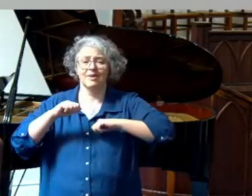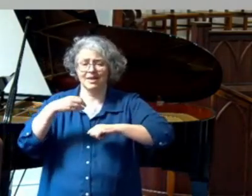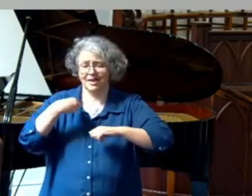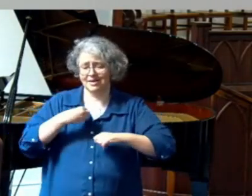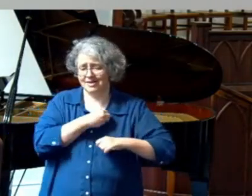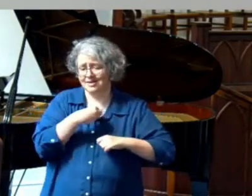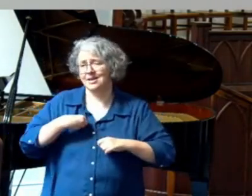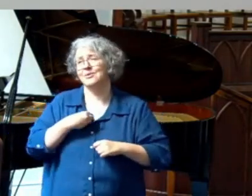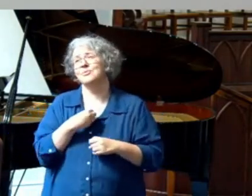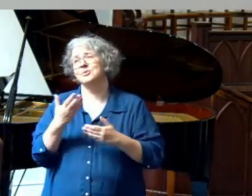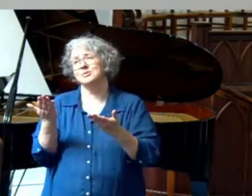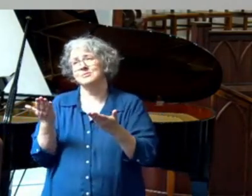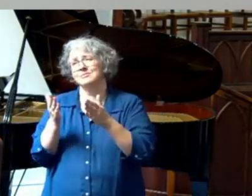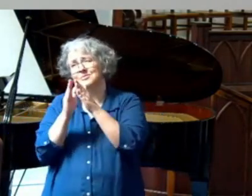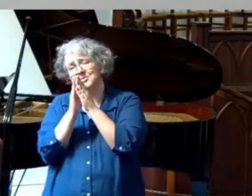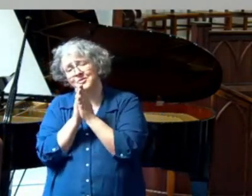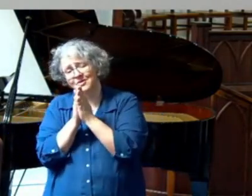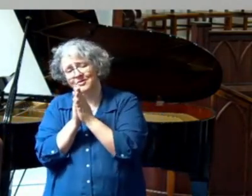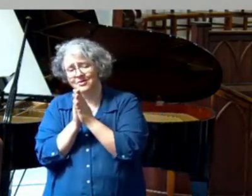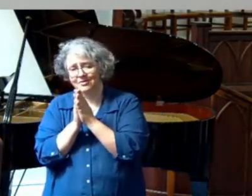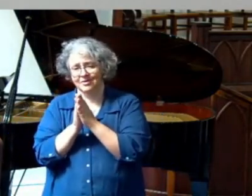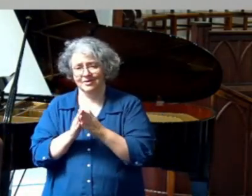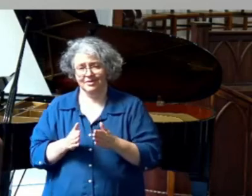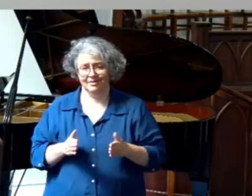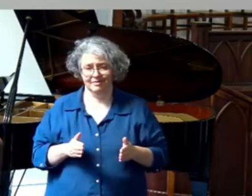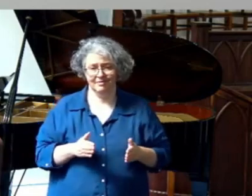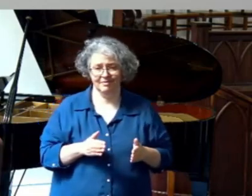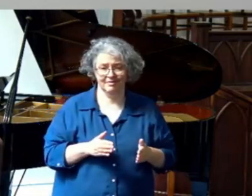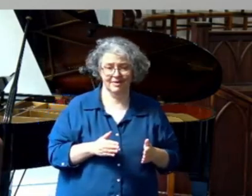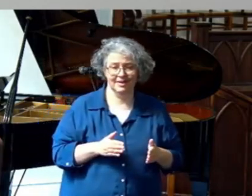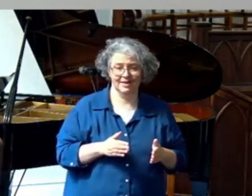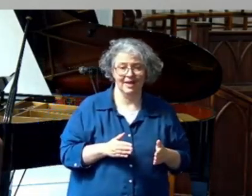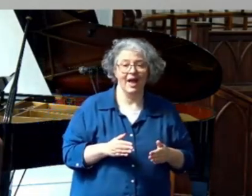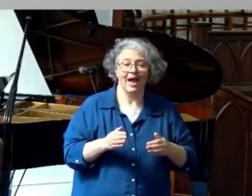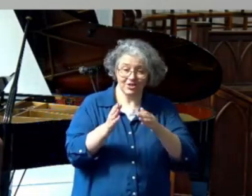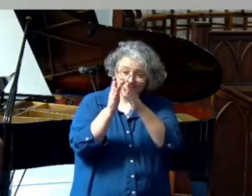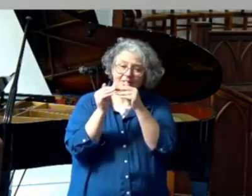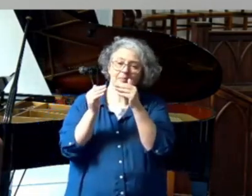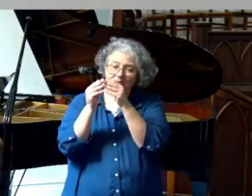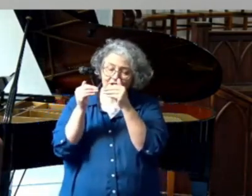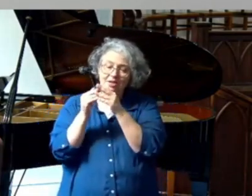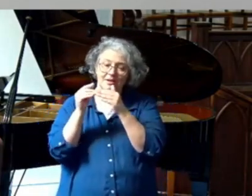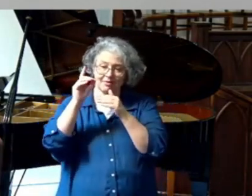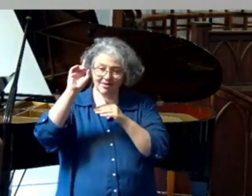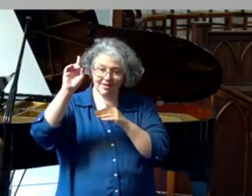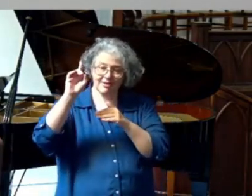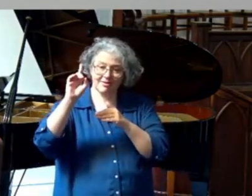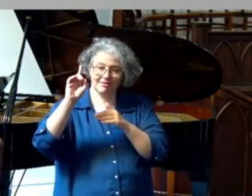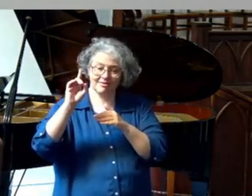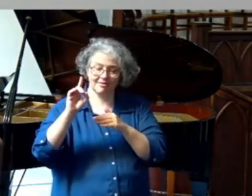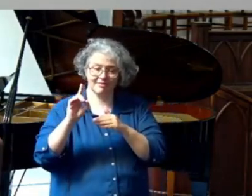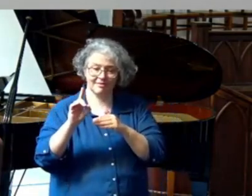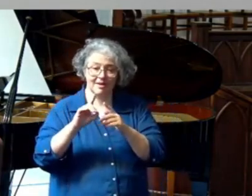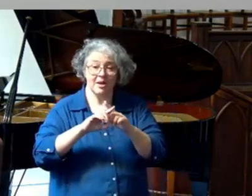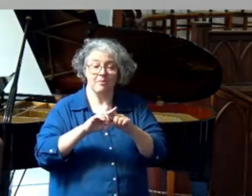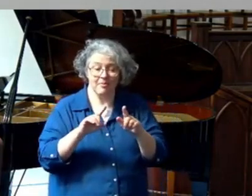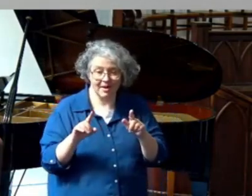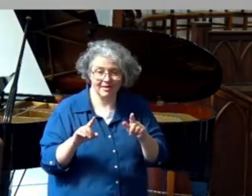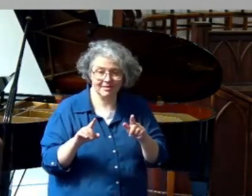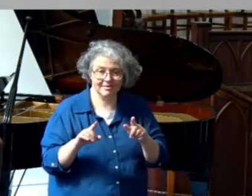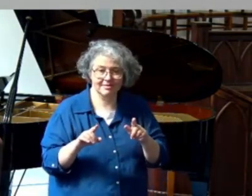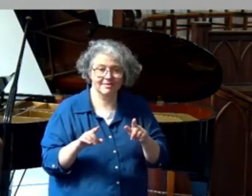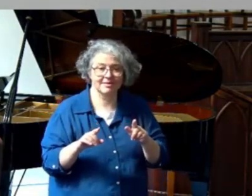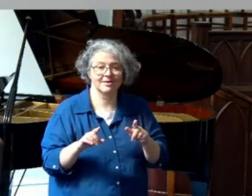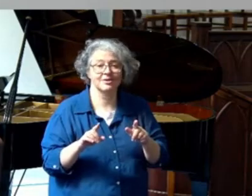Aqui nessa terra não tem remédio para a morte. Aqui a gente adia a morte. Um dia ela chega. A gente adia é maneira